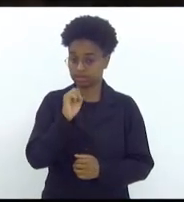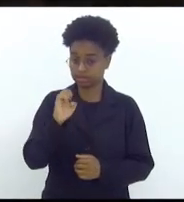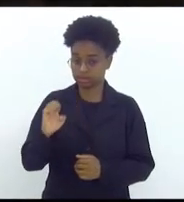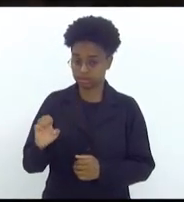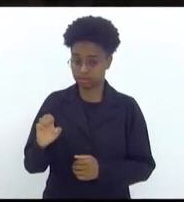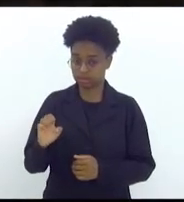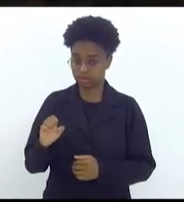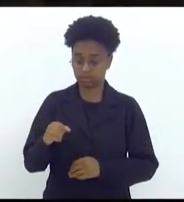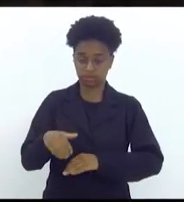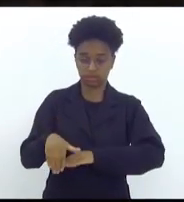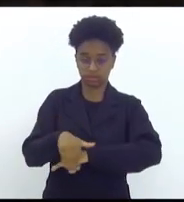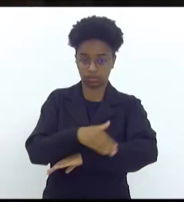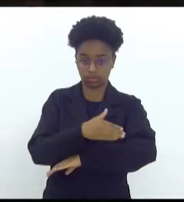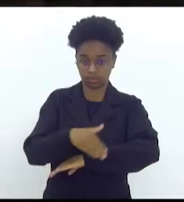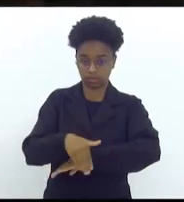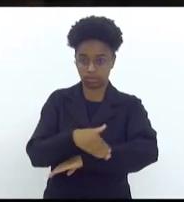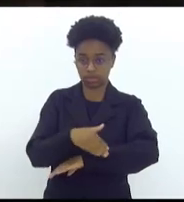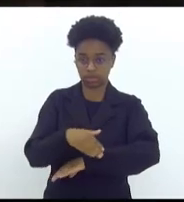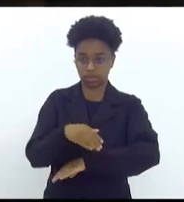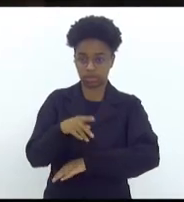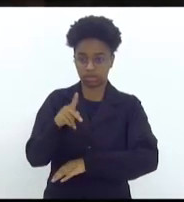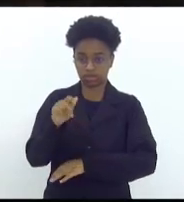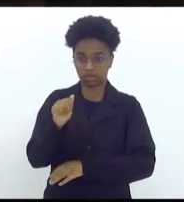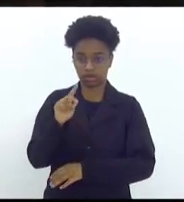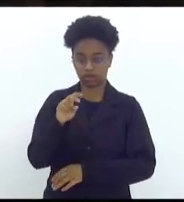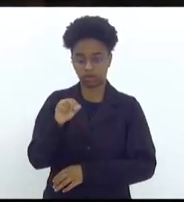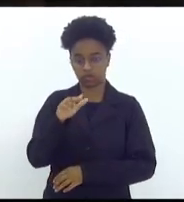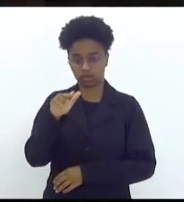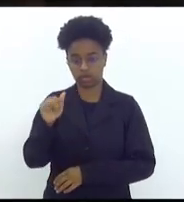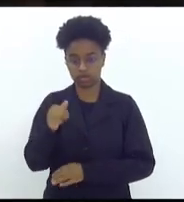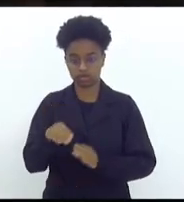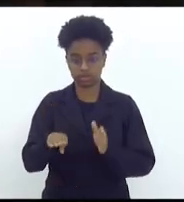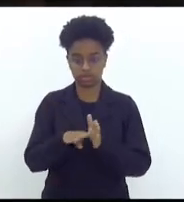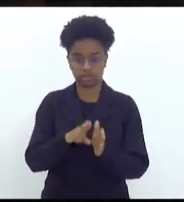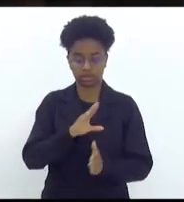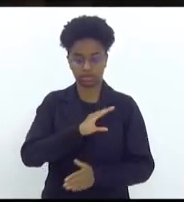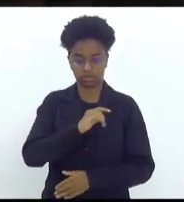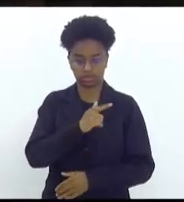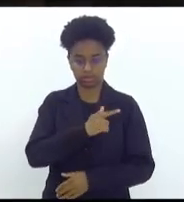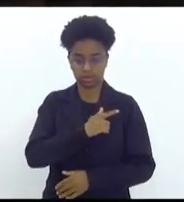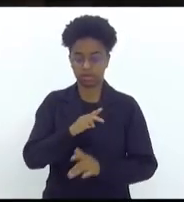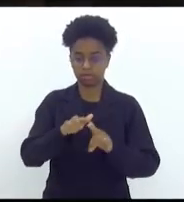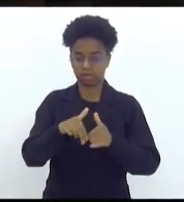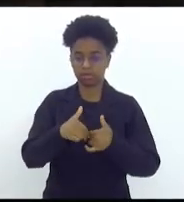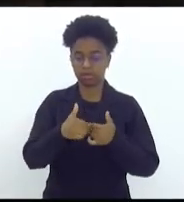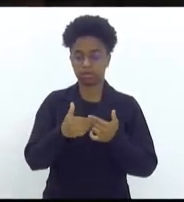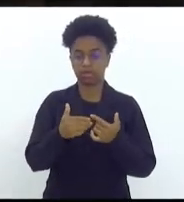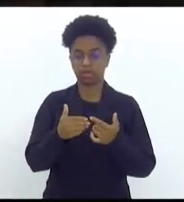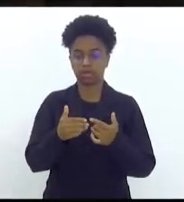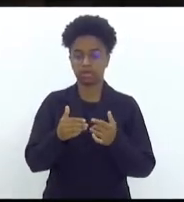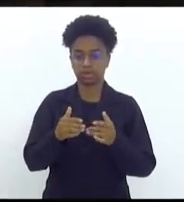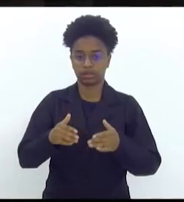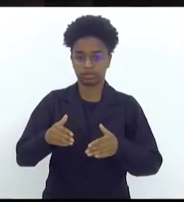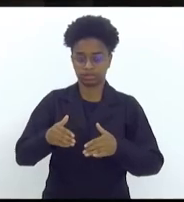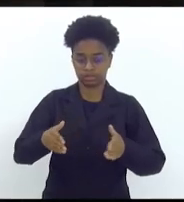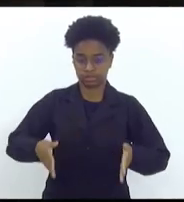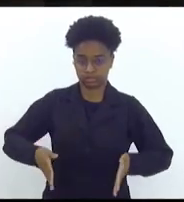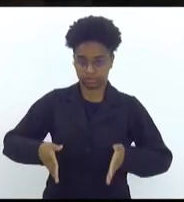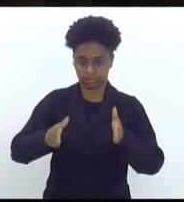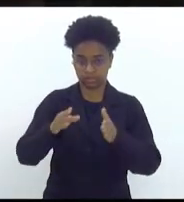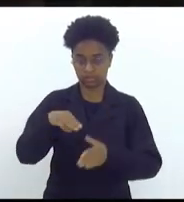Grota Funda e entrar para Campo Grande Pela Estrada do Mato Alto como eu fiz na Ida